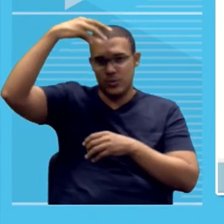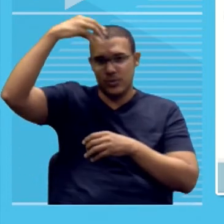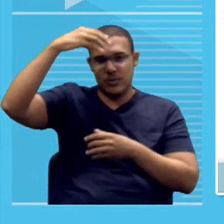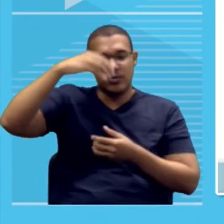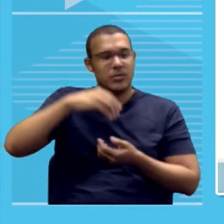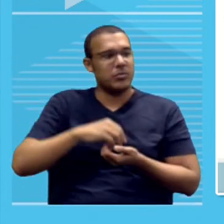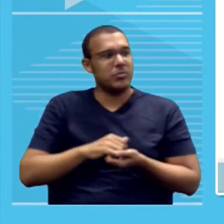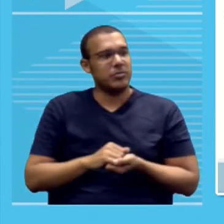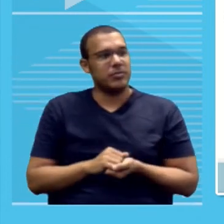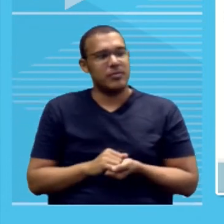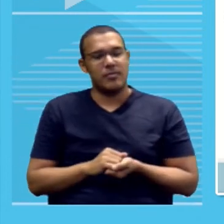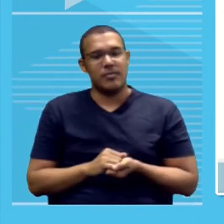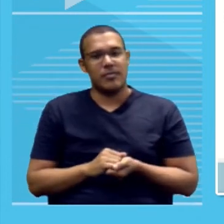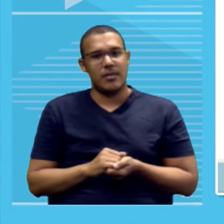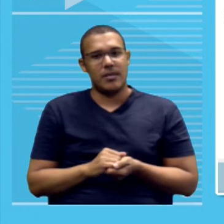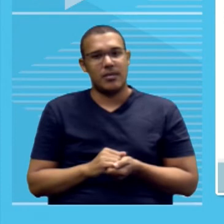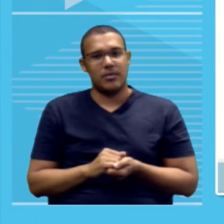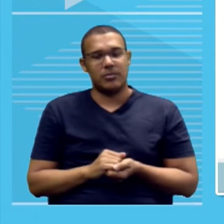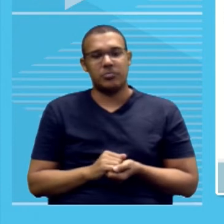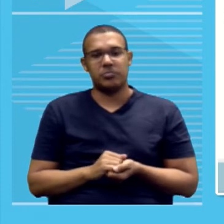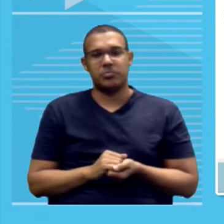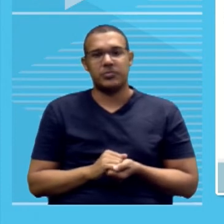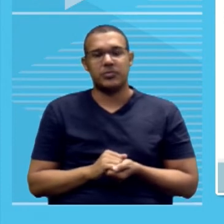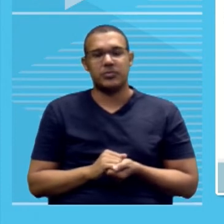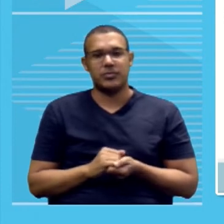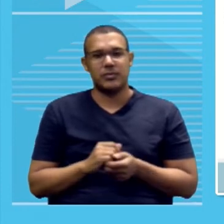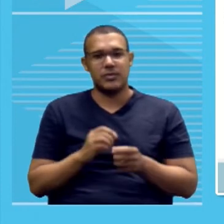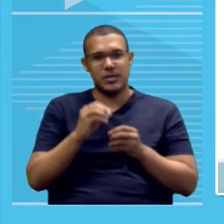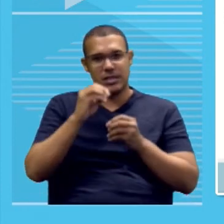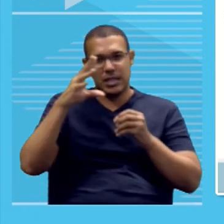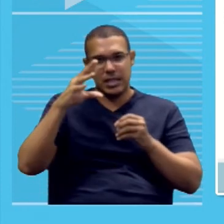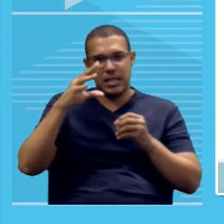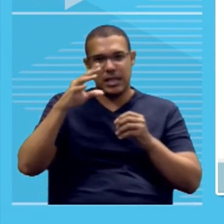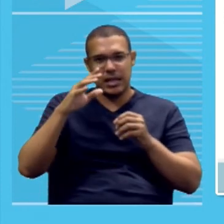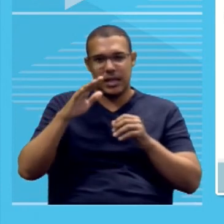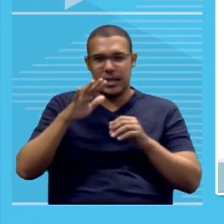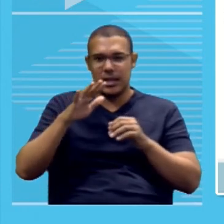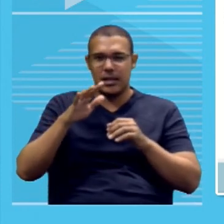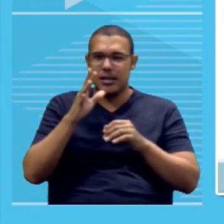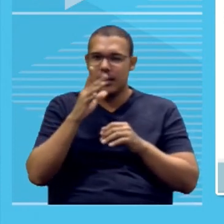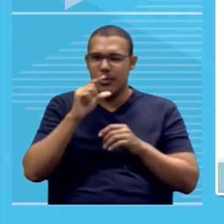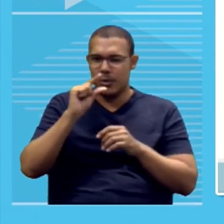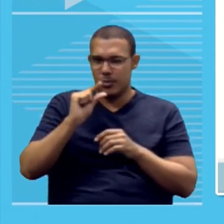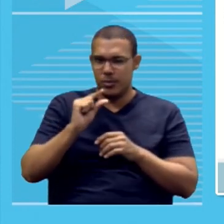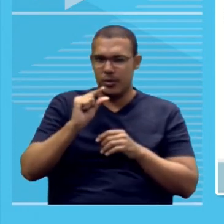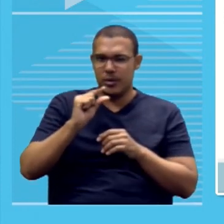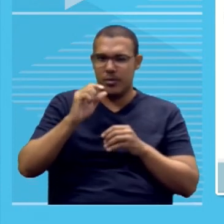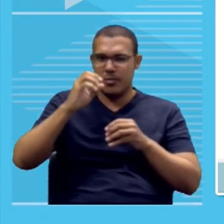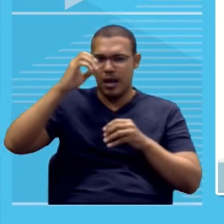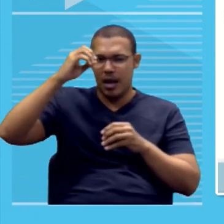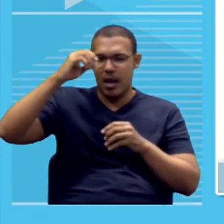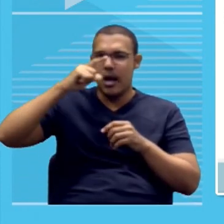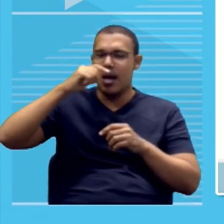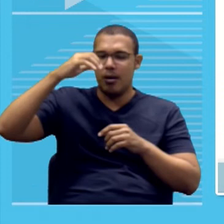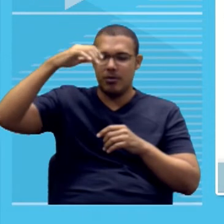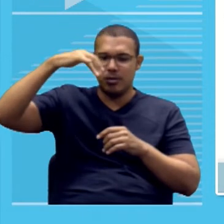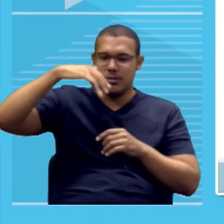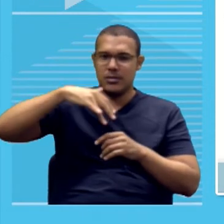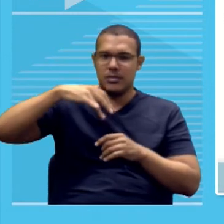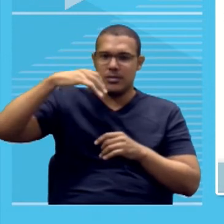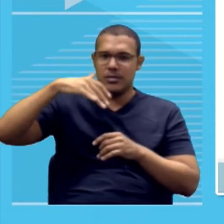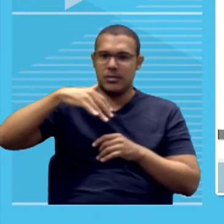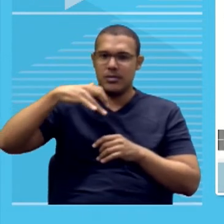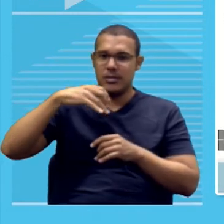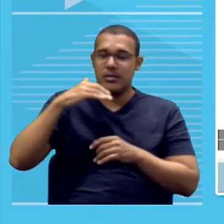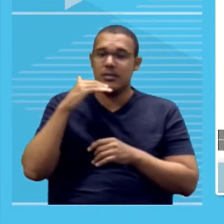ele, primeiro você escuta as rodas da água, demora alguns segundos e aí é que a água começa a descer. E quando ela desce quente,